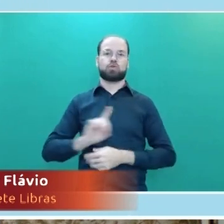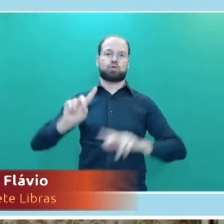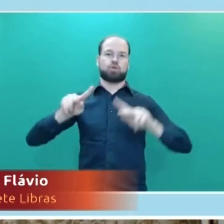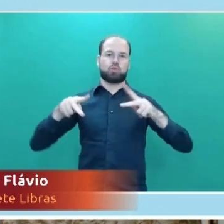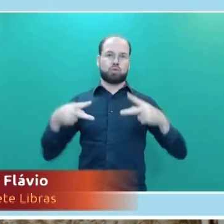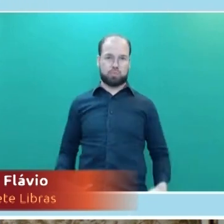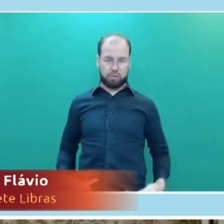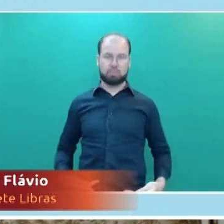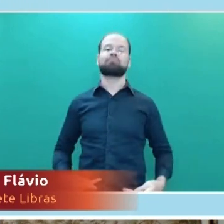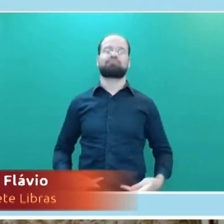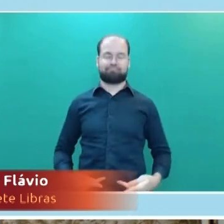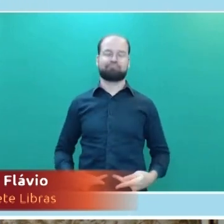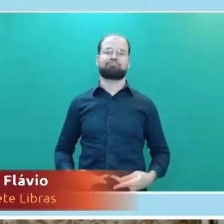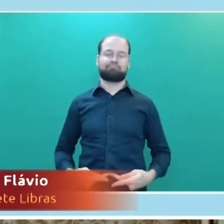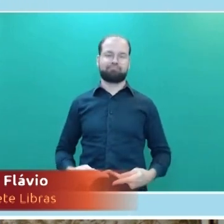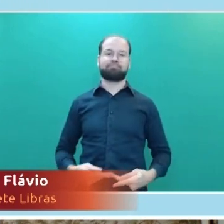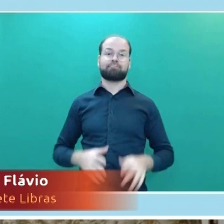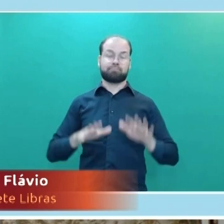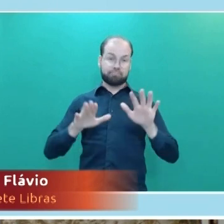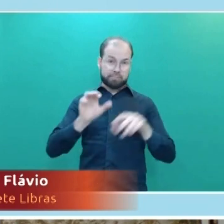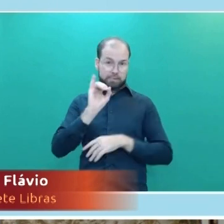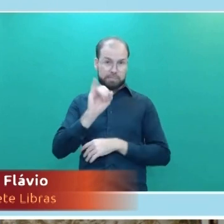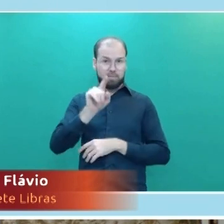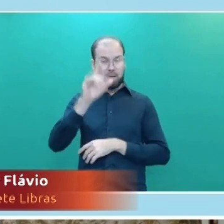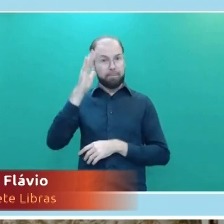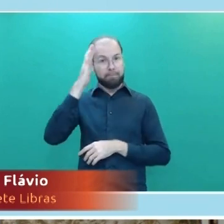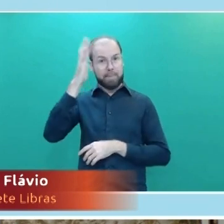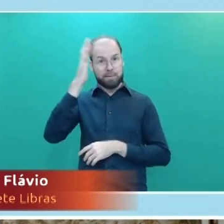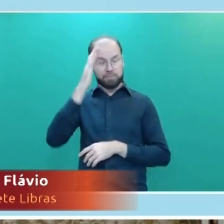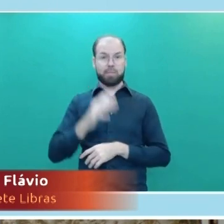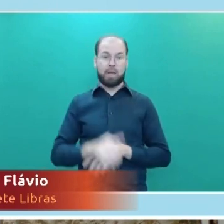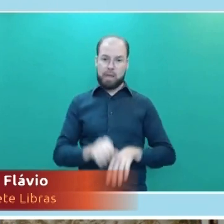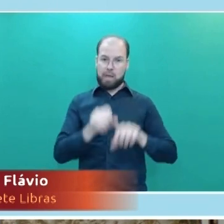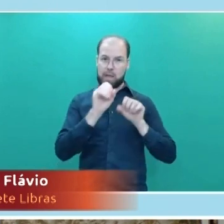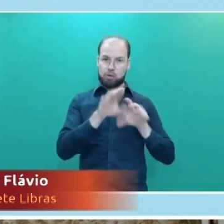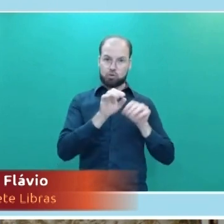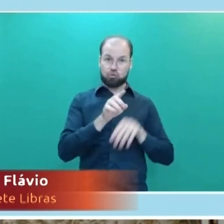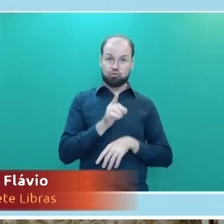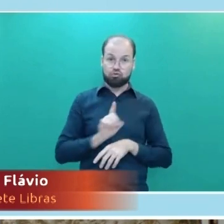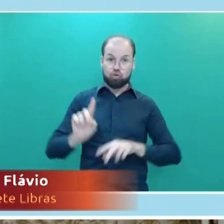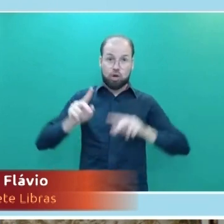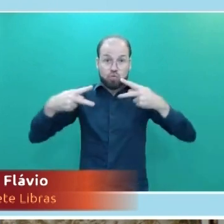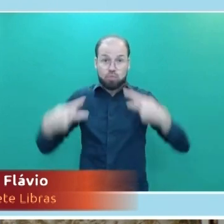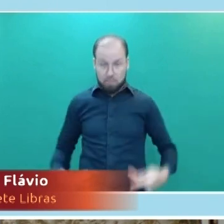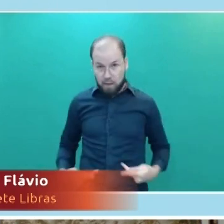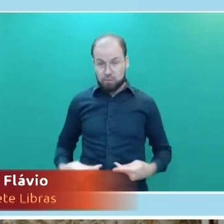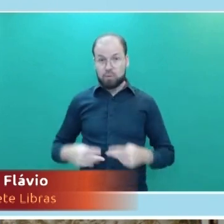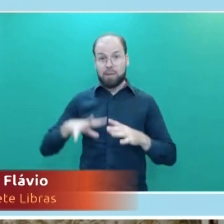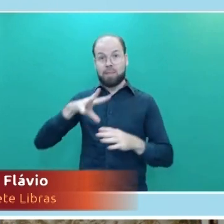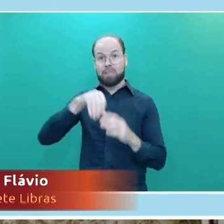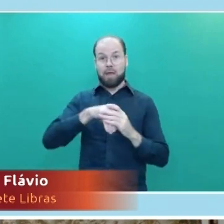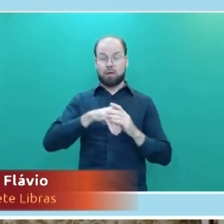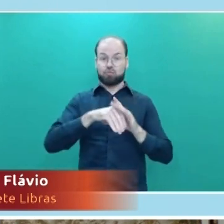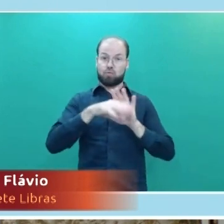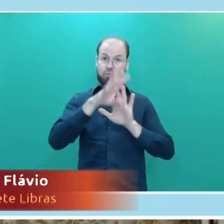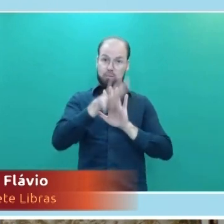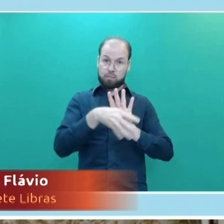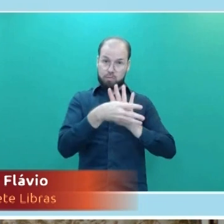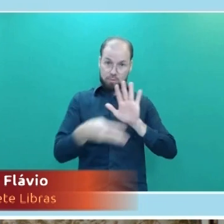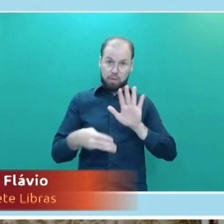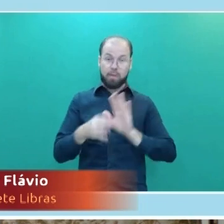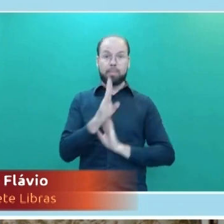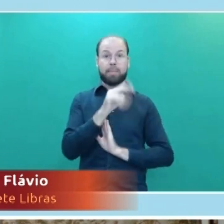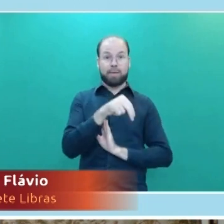o problema, mas se você pensar educação em direitos humanos na grade curricular do BNCC, do